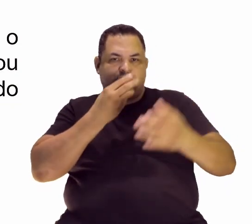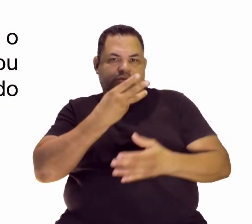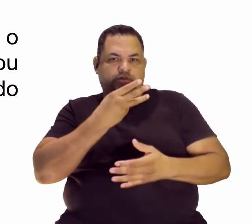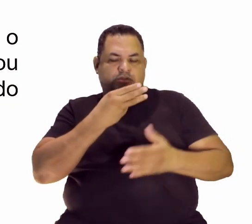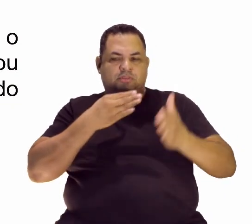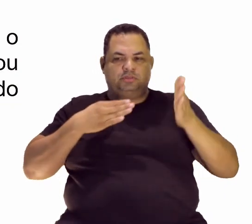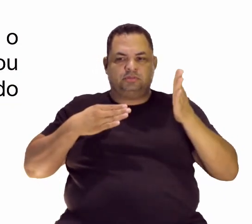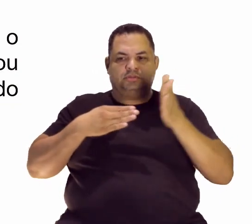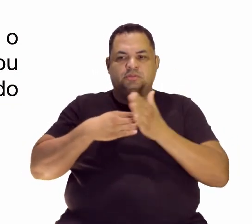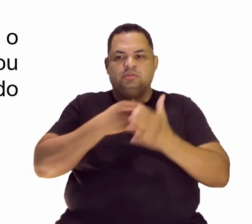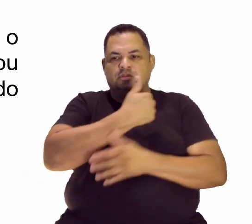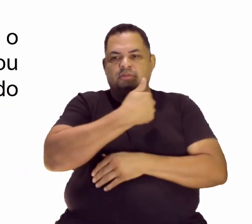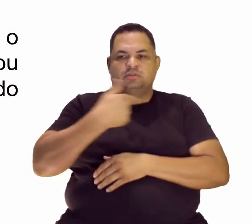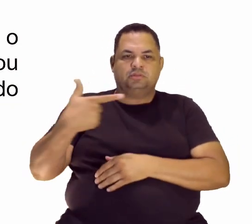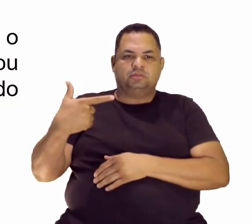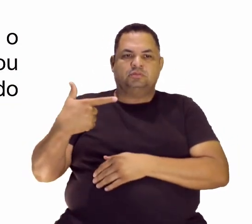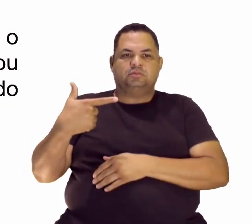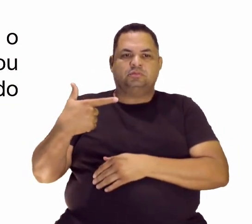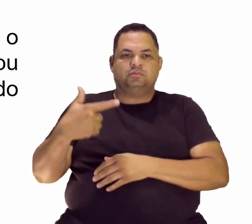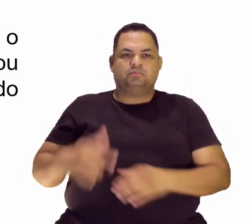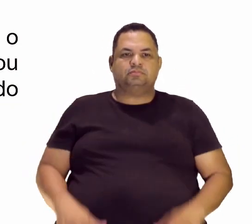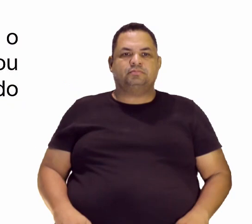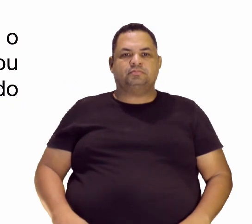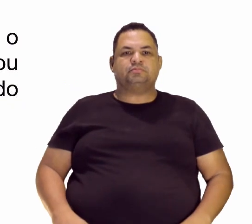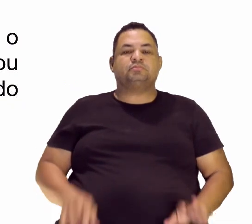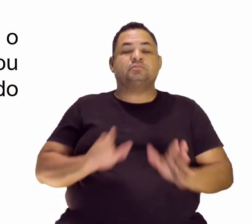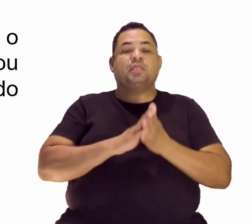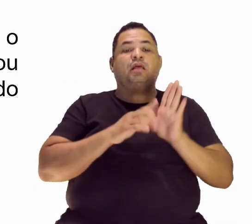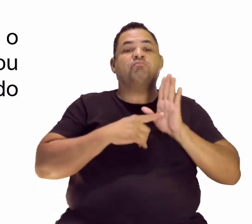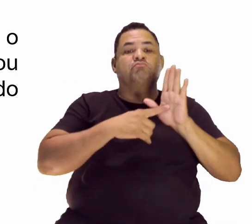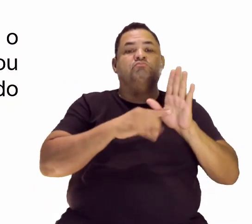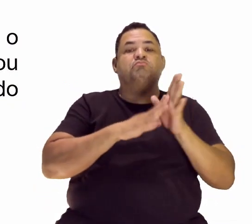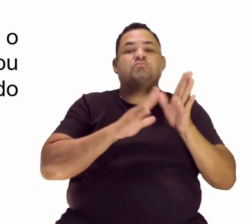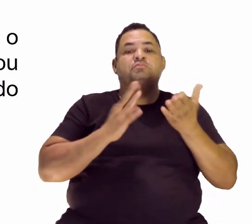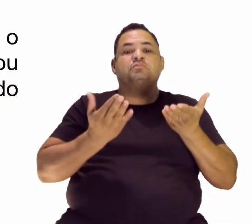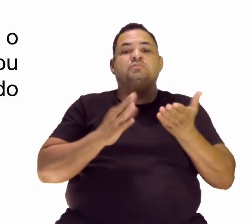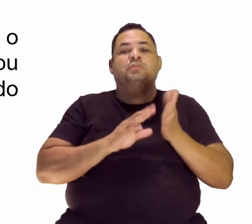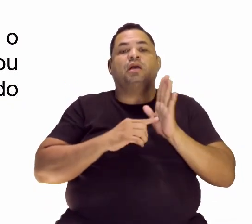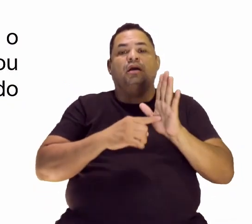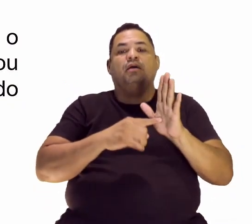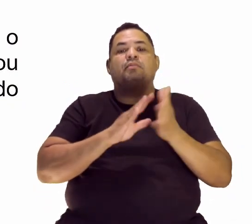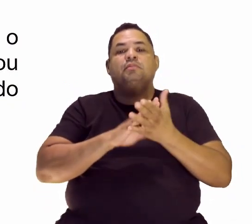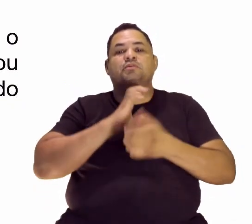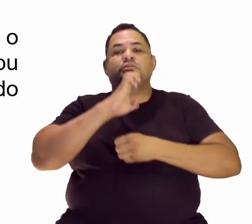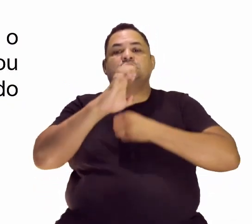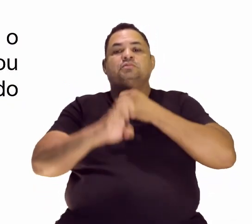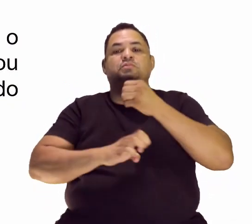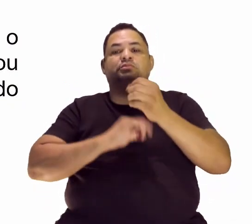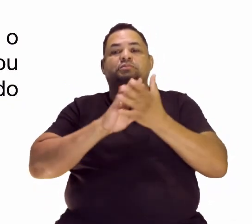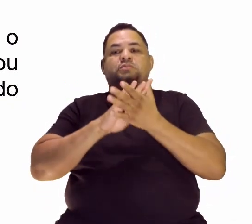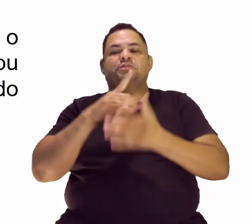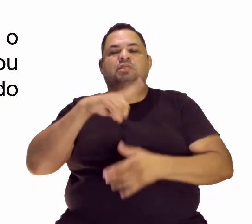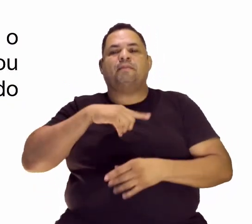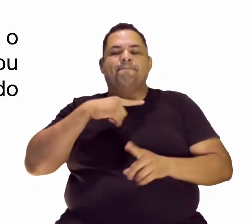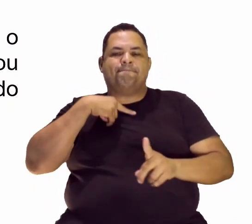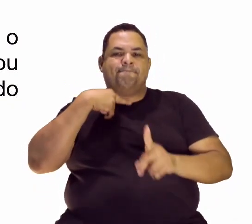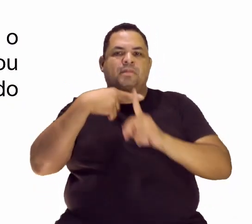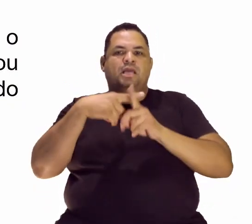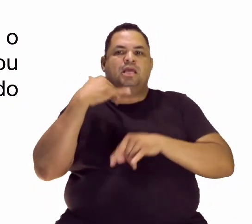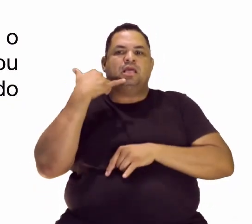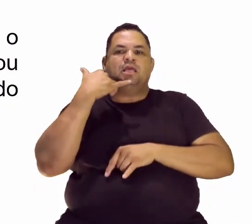grupos 3 a 12, aqueles que exatamente em que o elétron mais